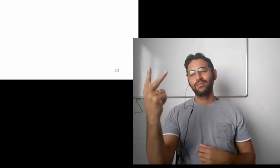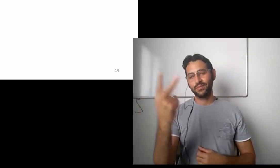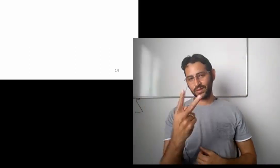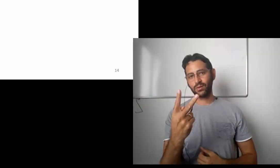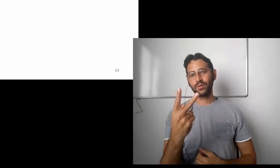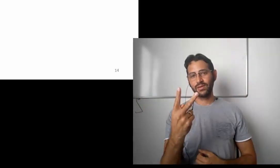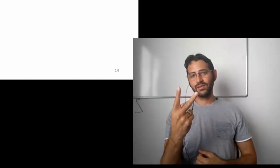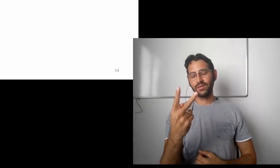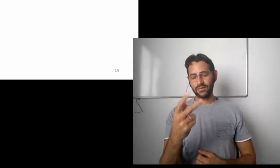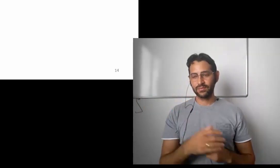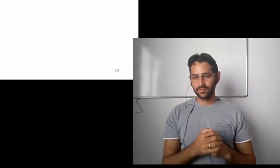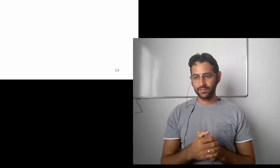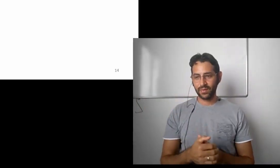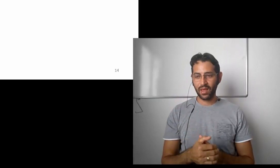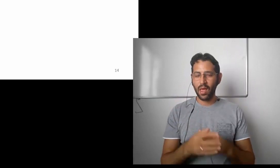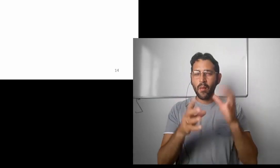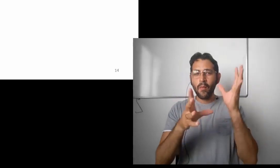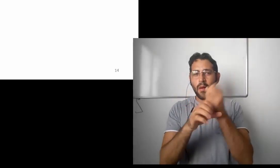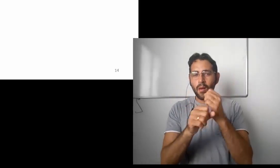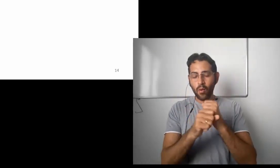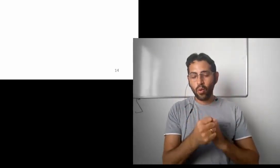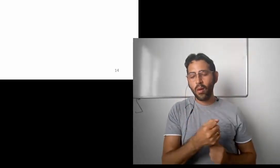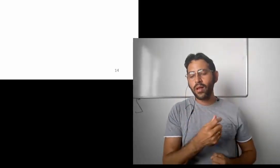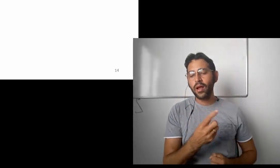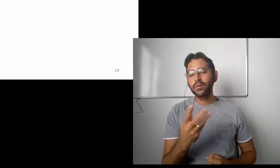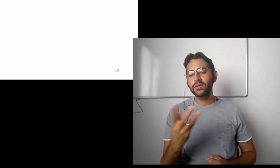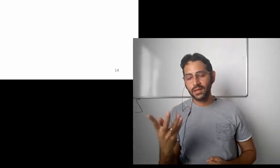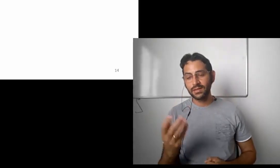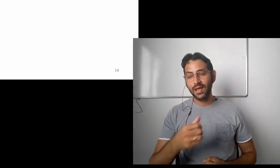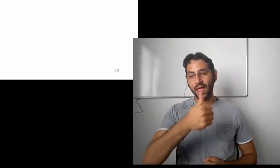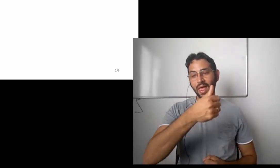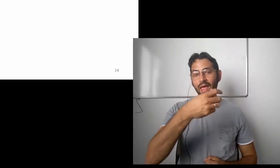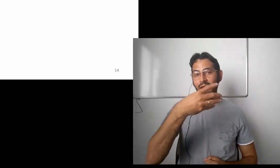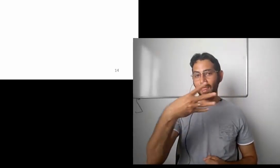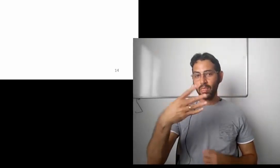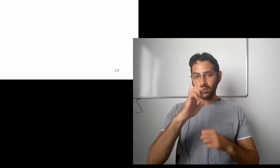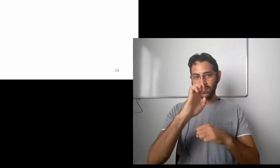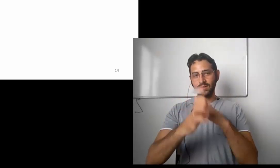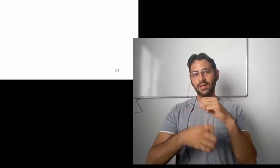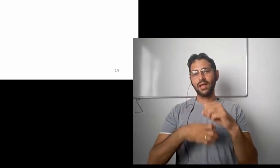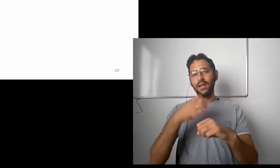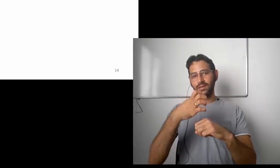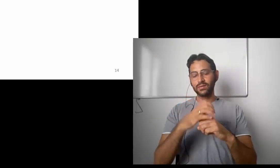O que é que eu estou vendo aqui, ó? Opa, aqui tem o